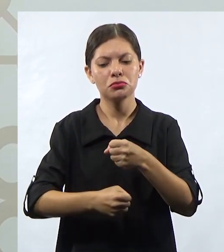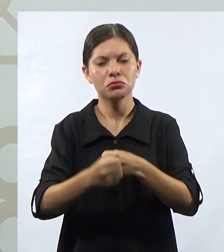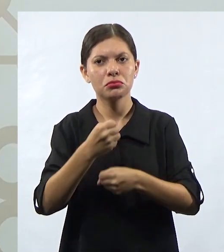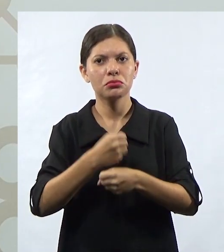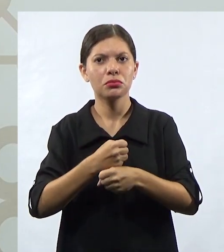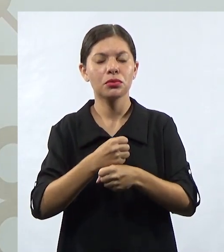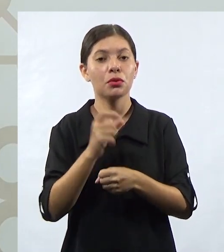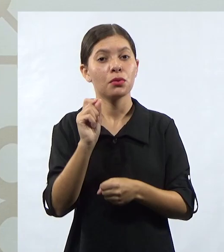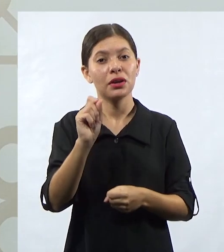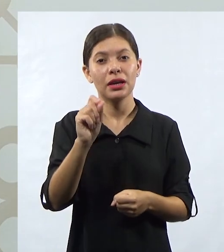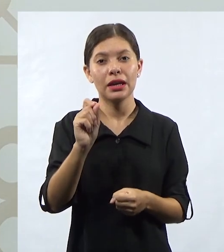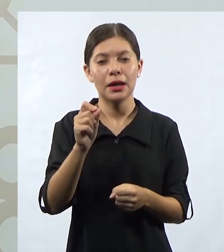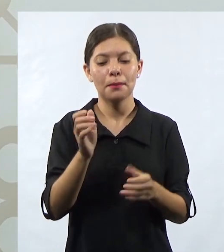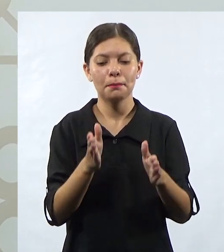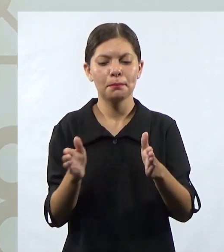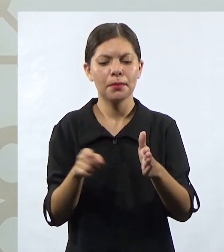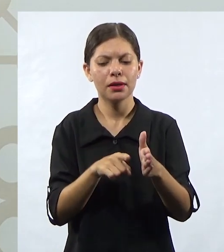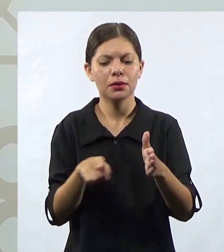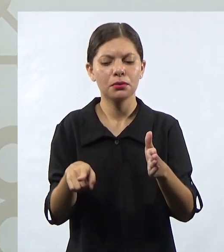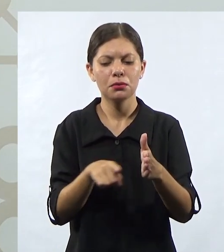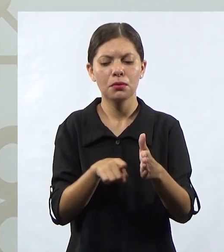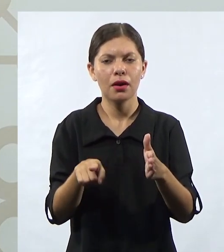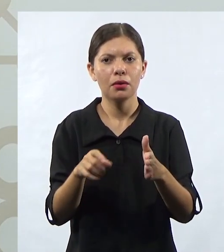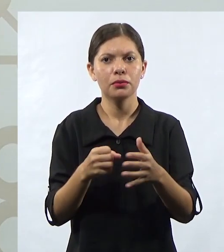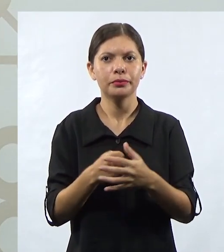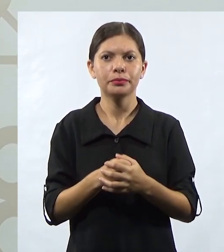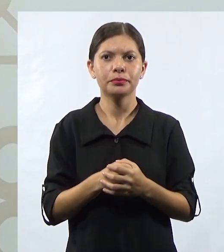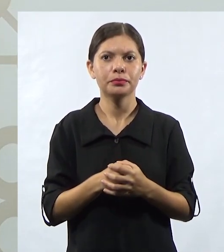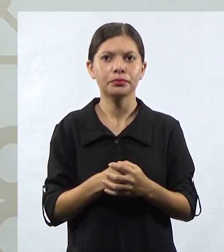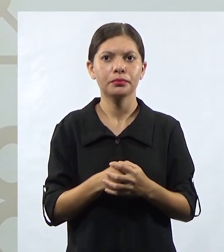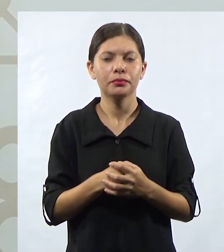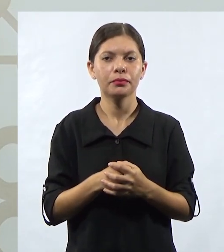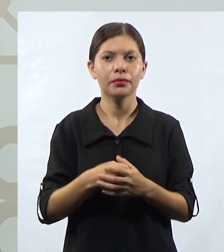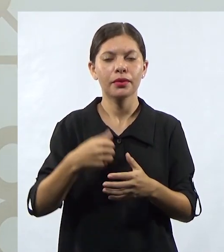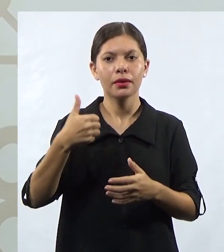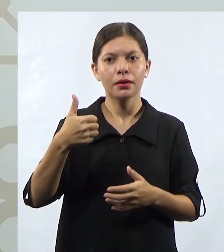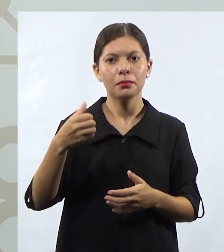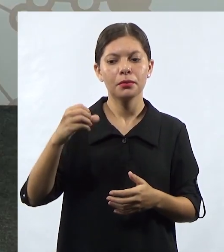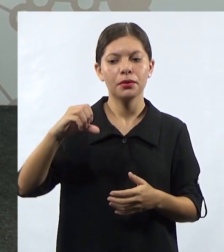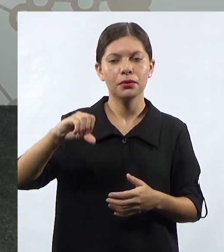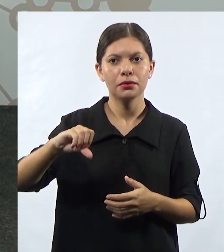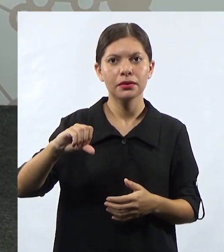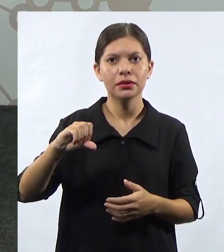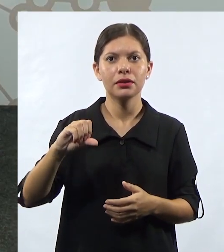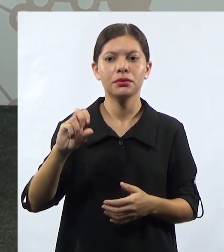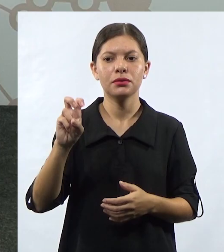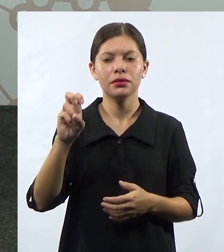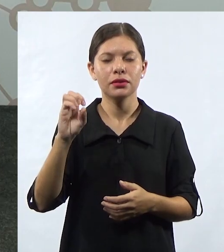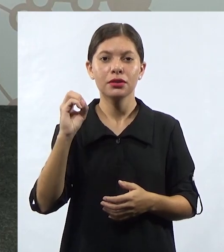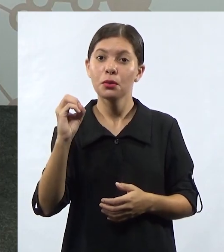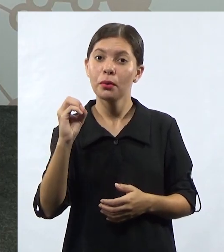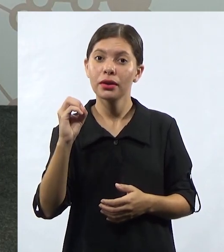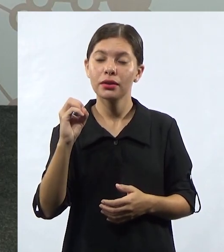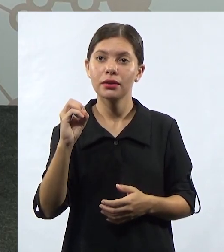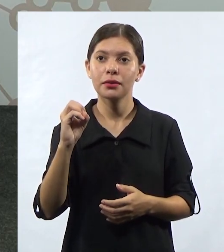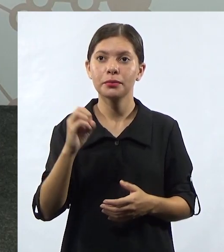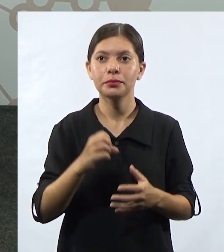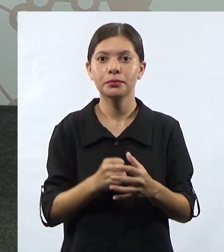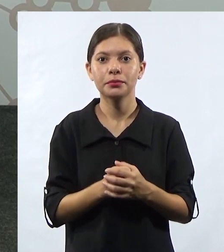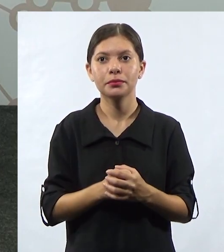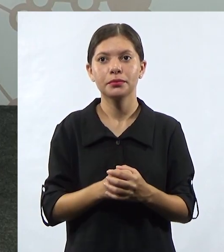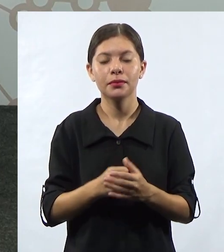1950? É esse período que você vai destacar, né? É como se eu fizesse um recorte, professora? Isso, como um